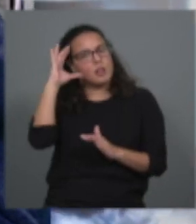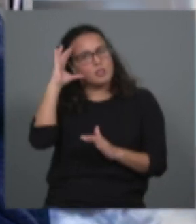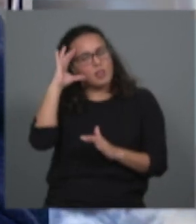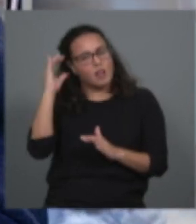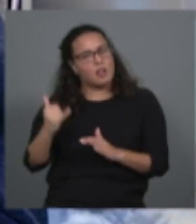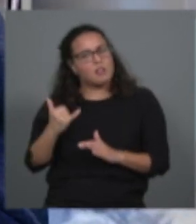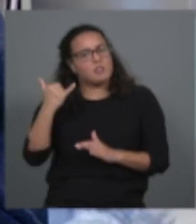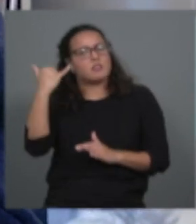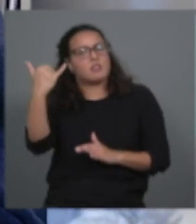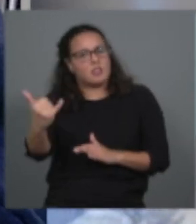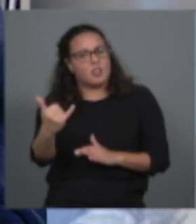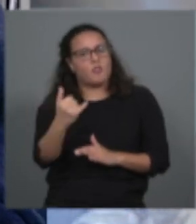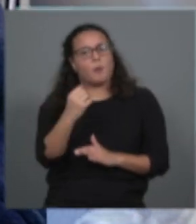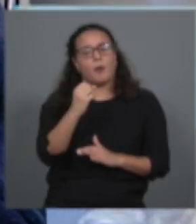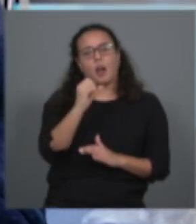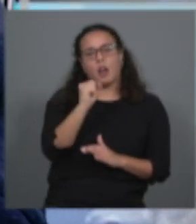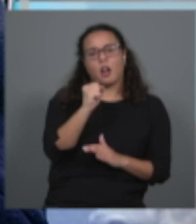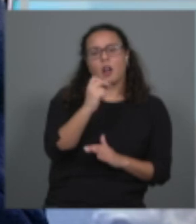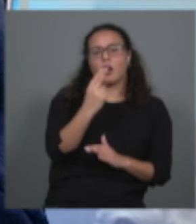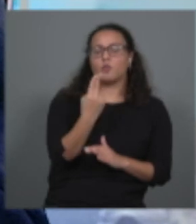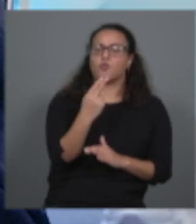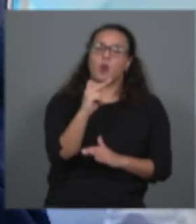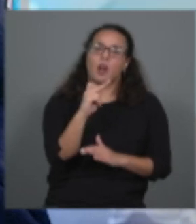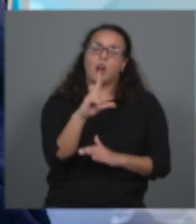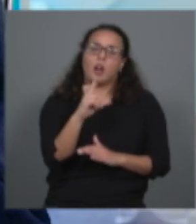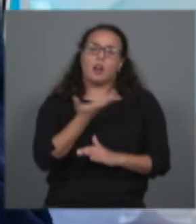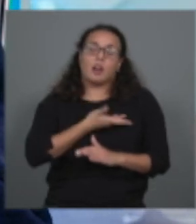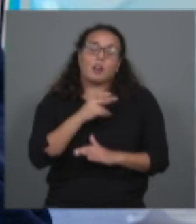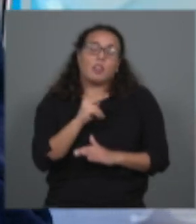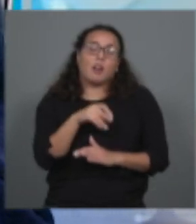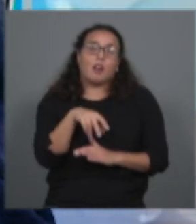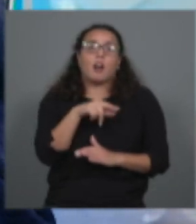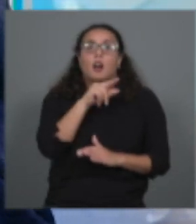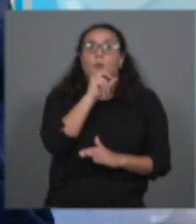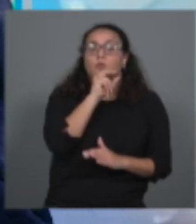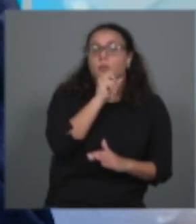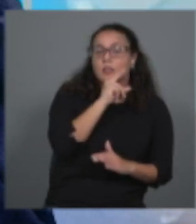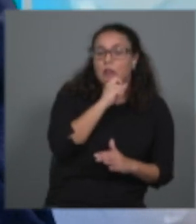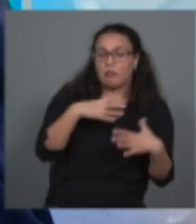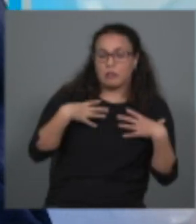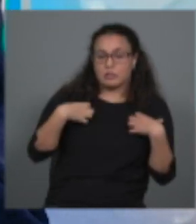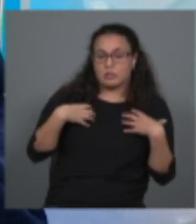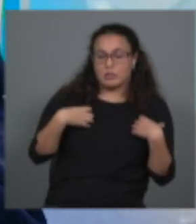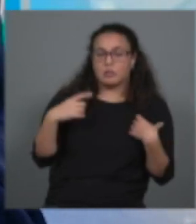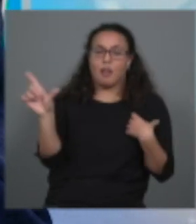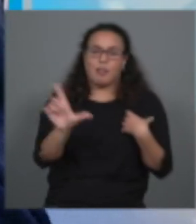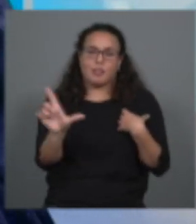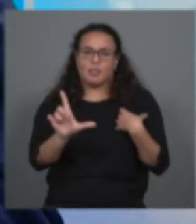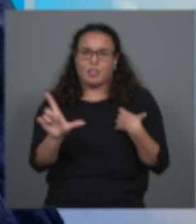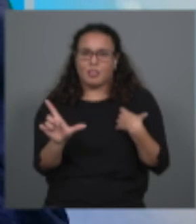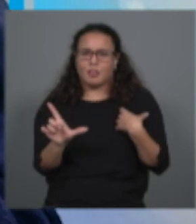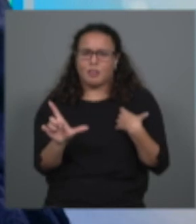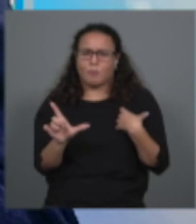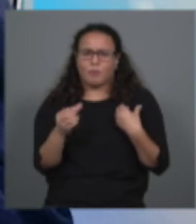para a Guarda. E depois, talvez sexta-feira, já esteja em Lisboa. Veja um itinerário